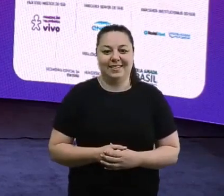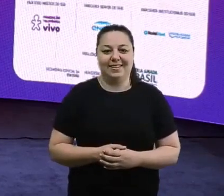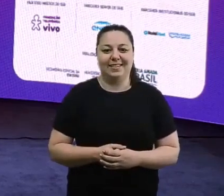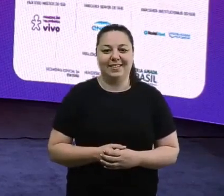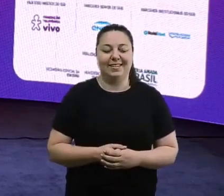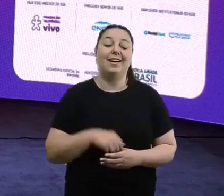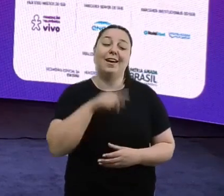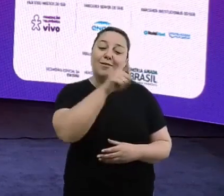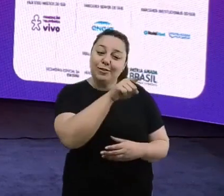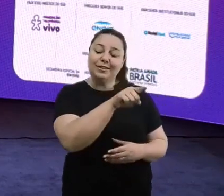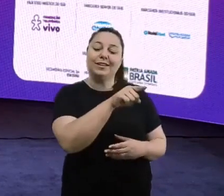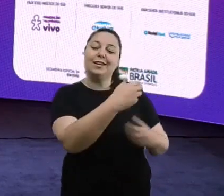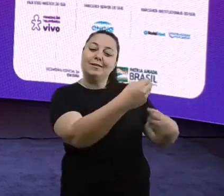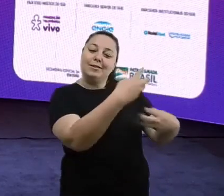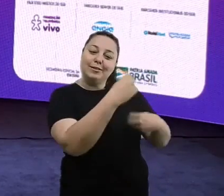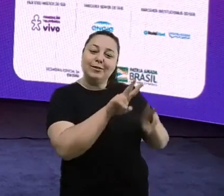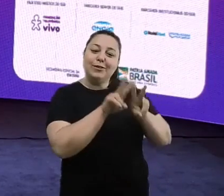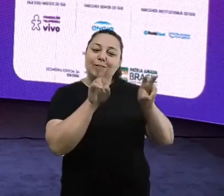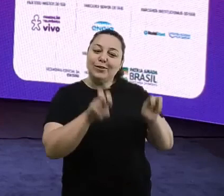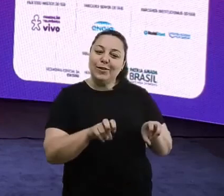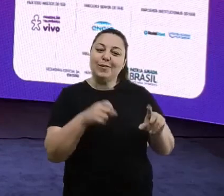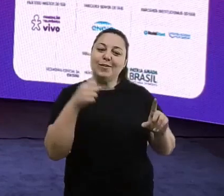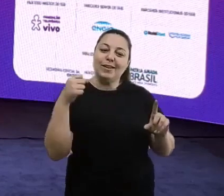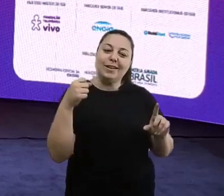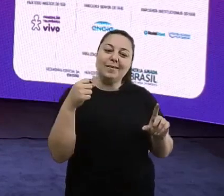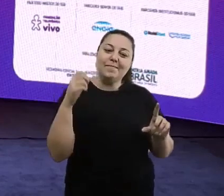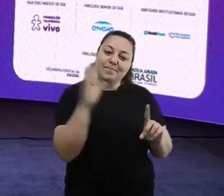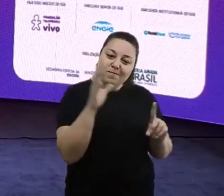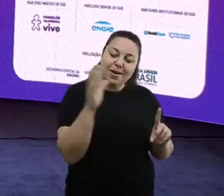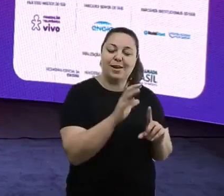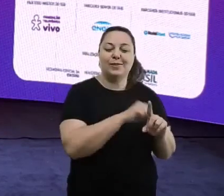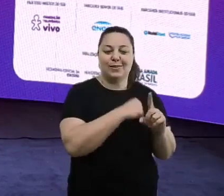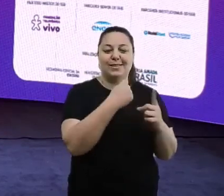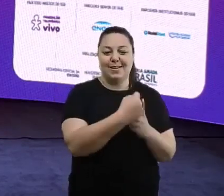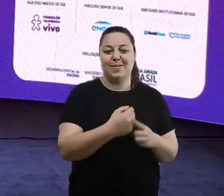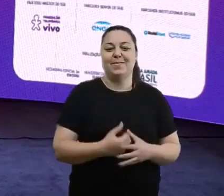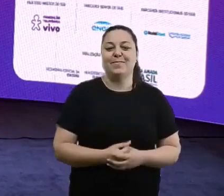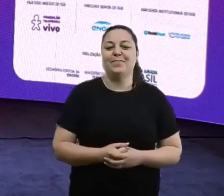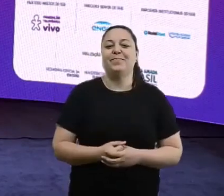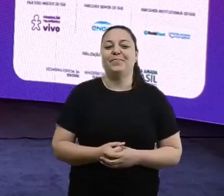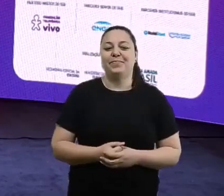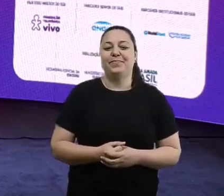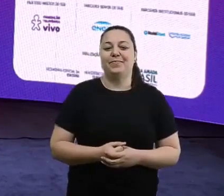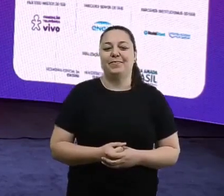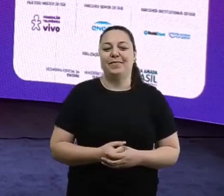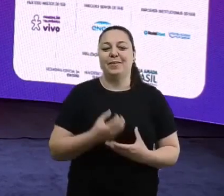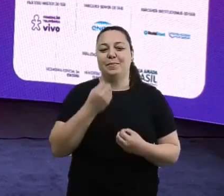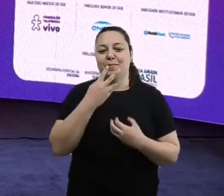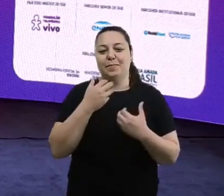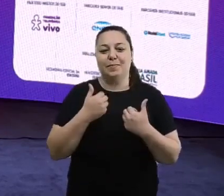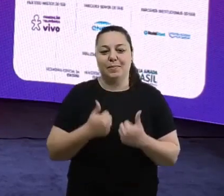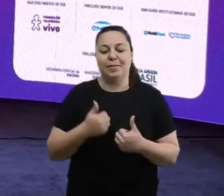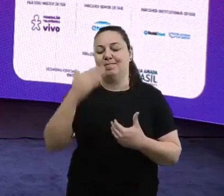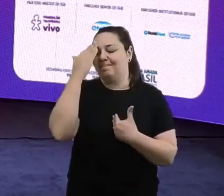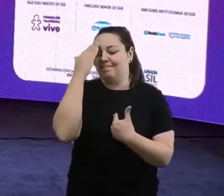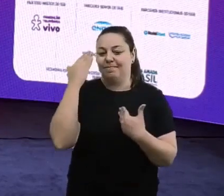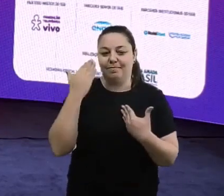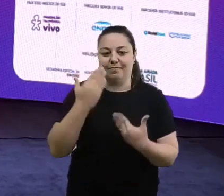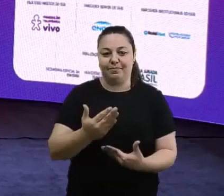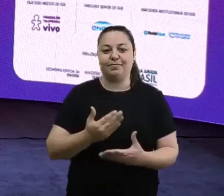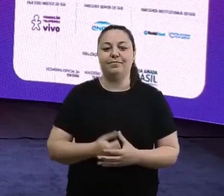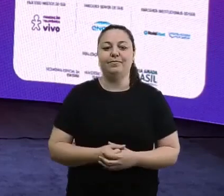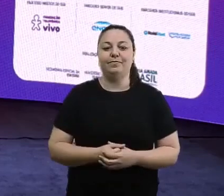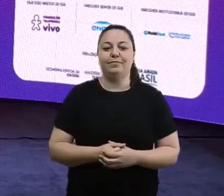social, então super complementar. Ai, que delícia, né? Muito bom, gente. Gratidão para vocês. Uma